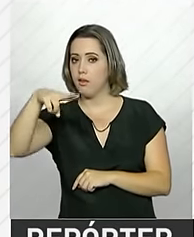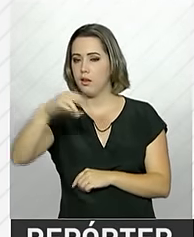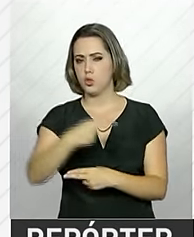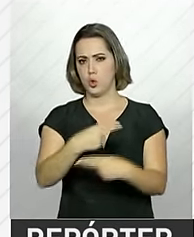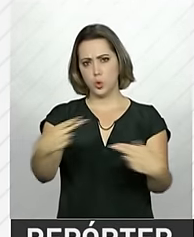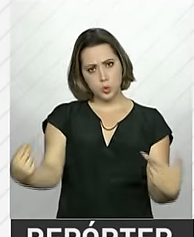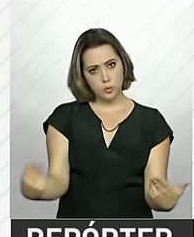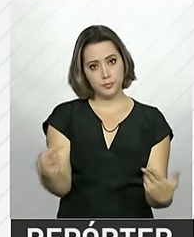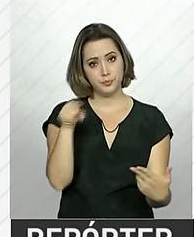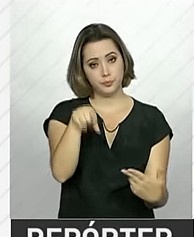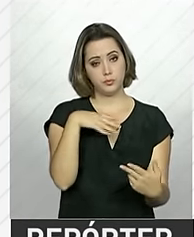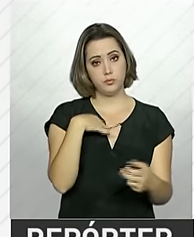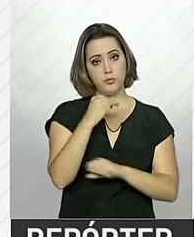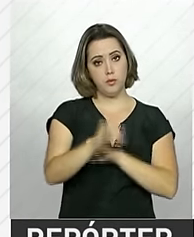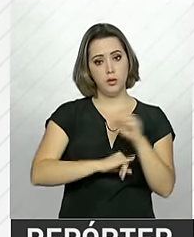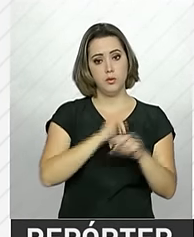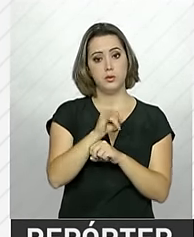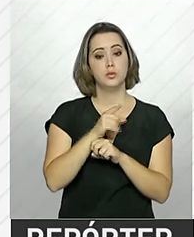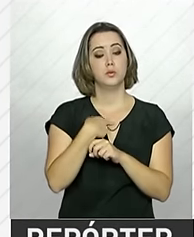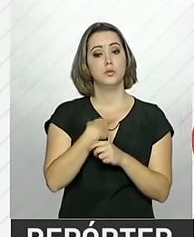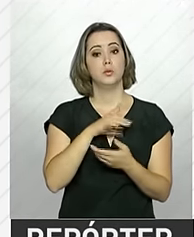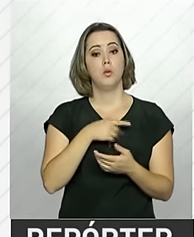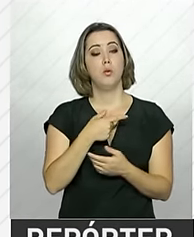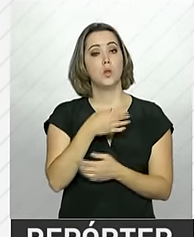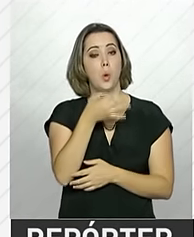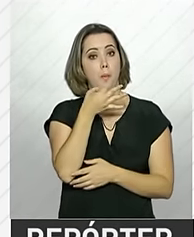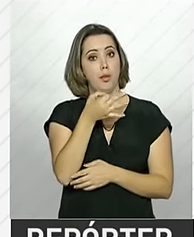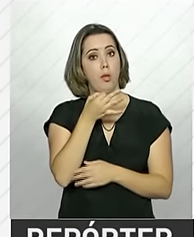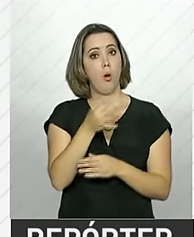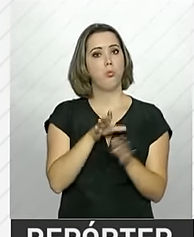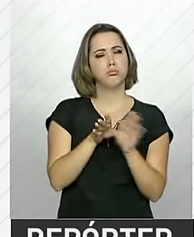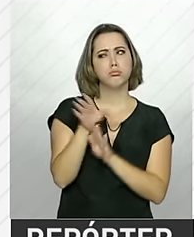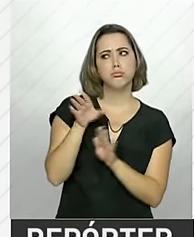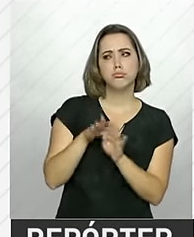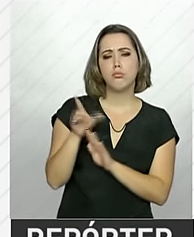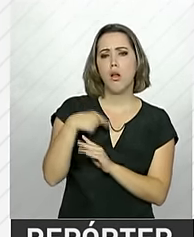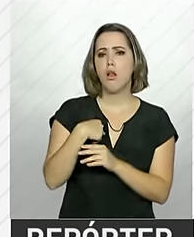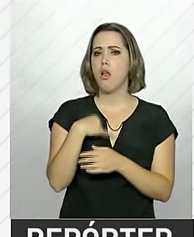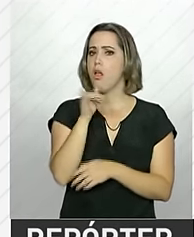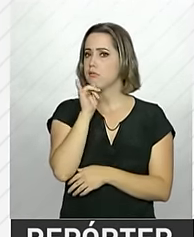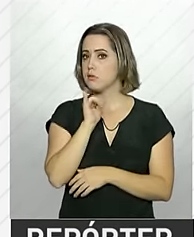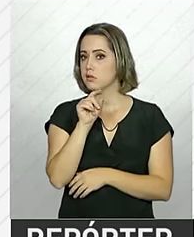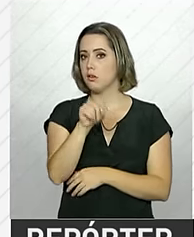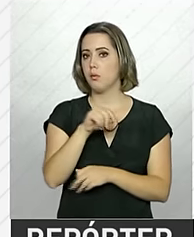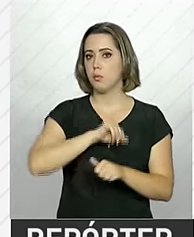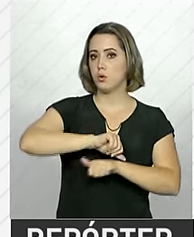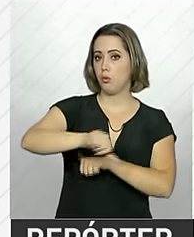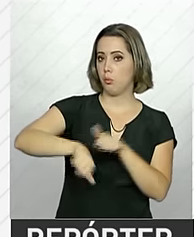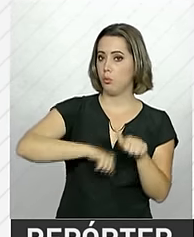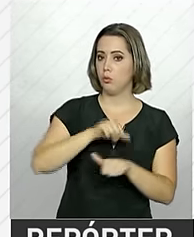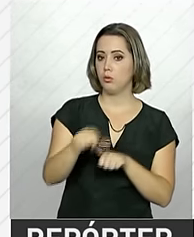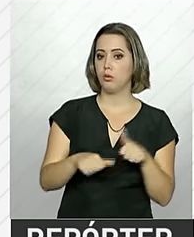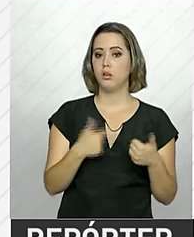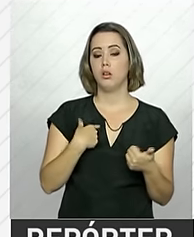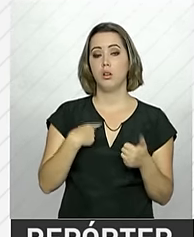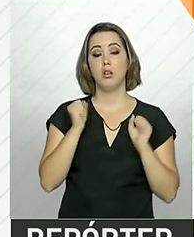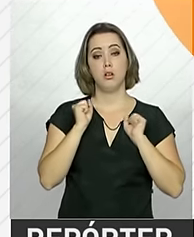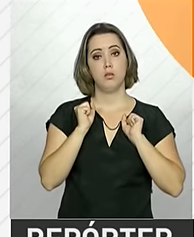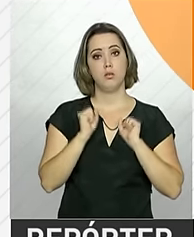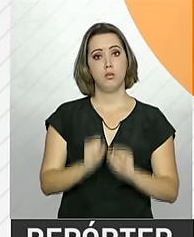recebidas e processadas o dispositivo sugere ações atuando para por exemplo mudar algo no ambiente de